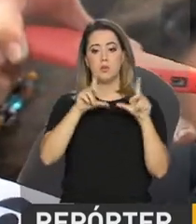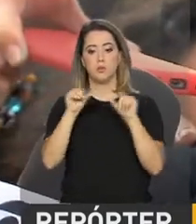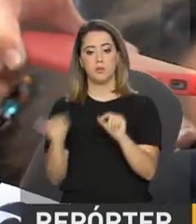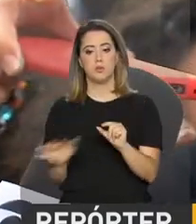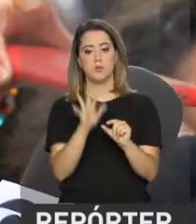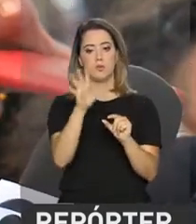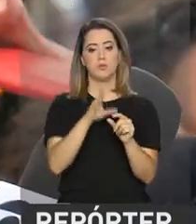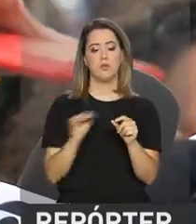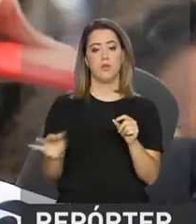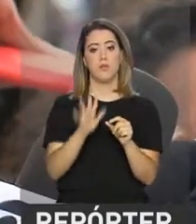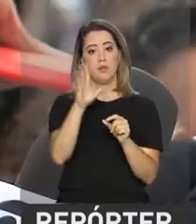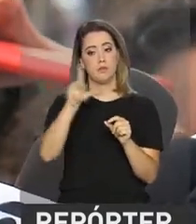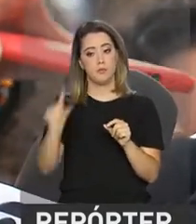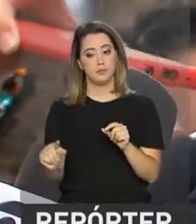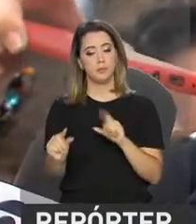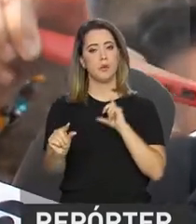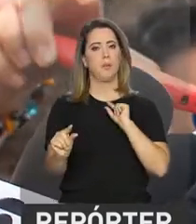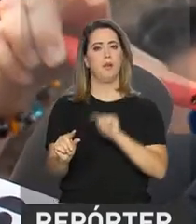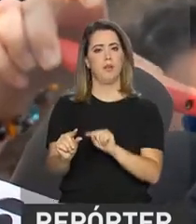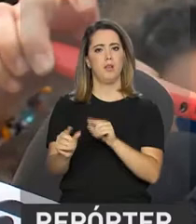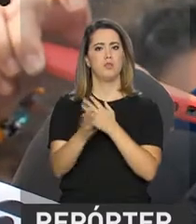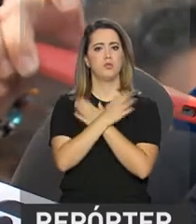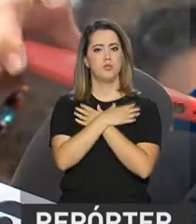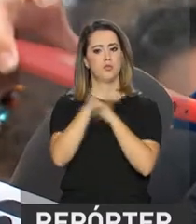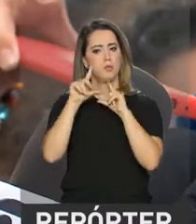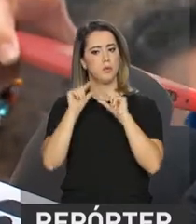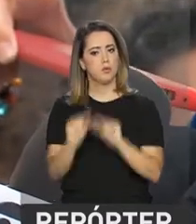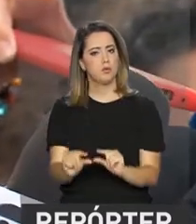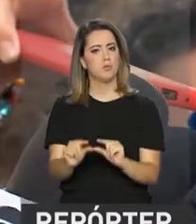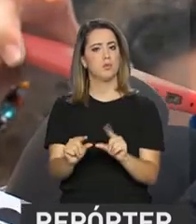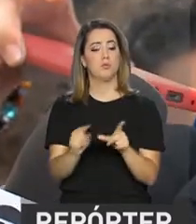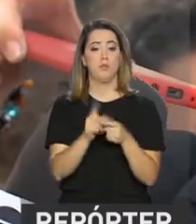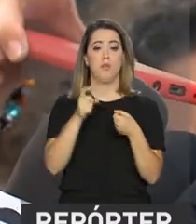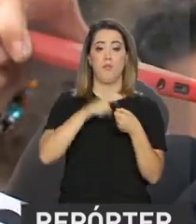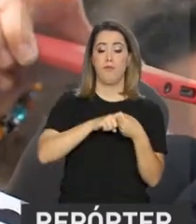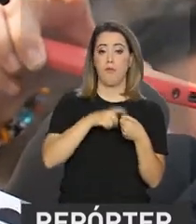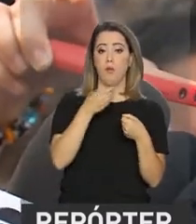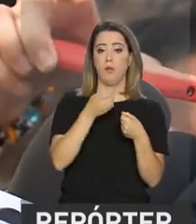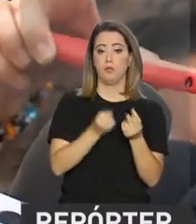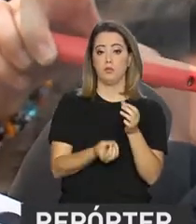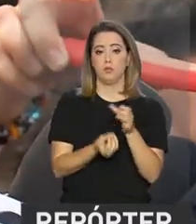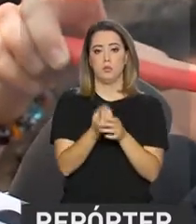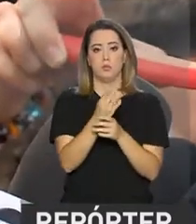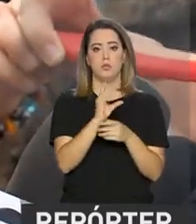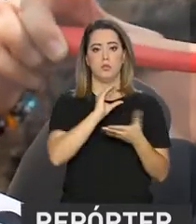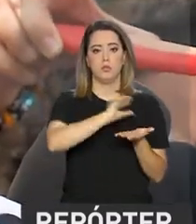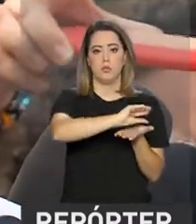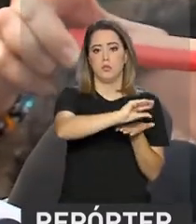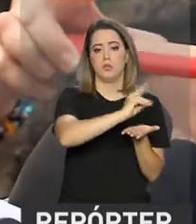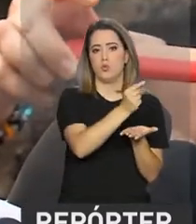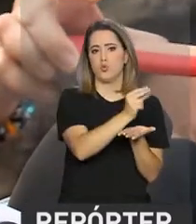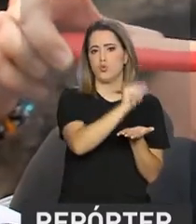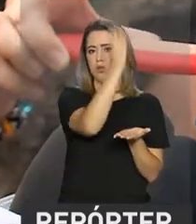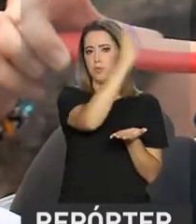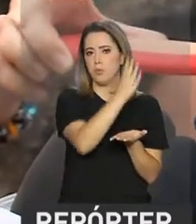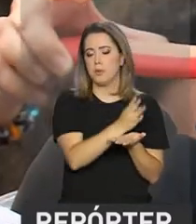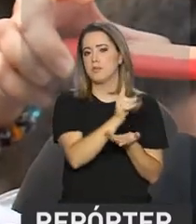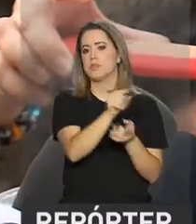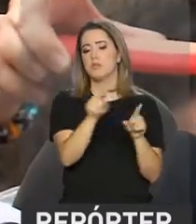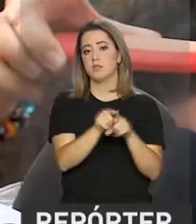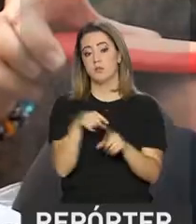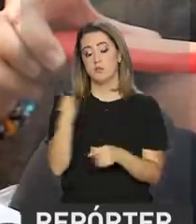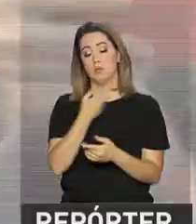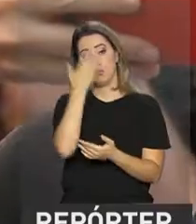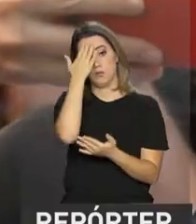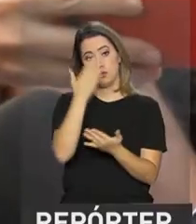inflação muito baixa na perspectiva da retomada dos investimentos mas isso a gente tava assim muito empolgado e muito confiante na recuperação